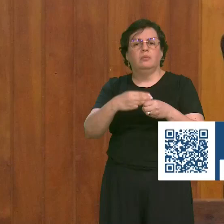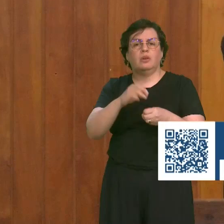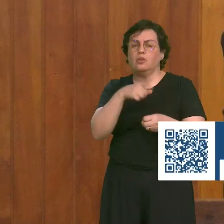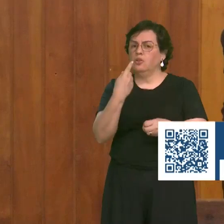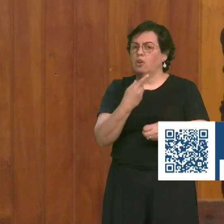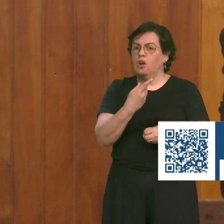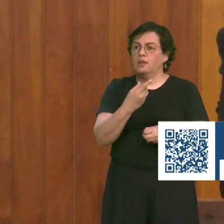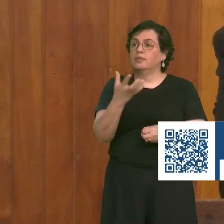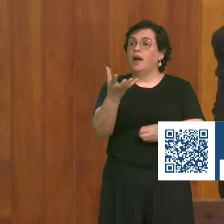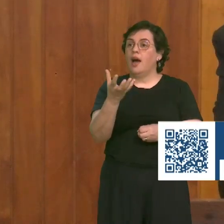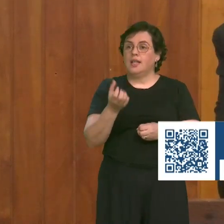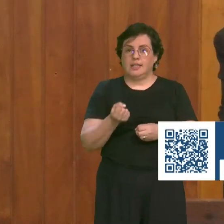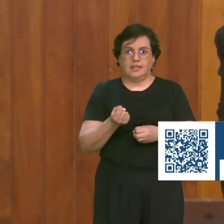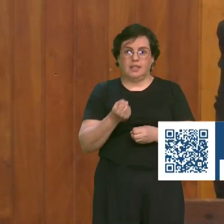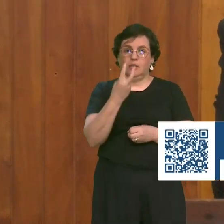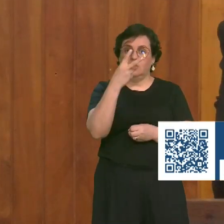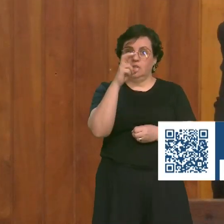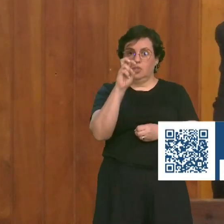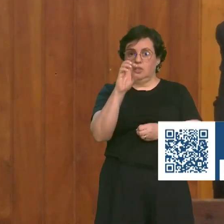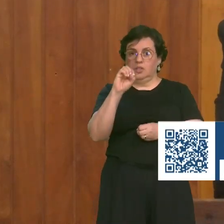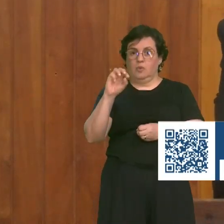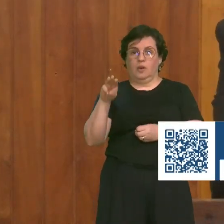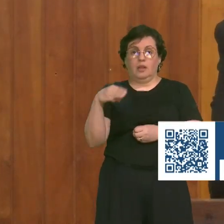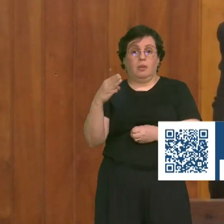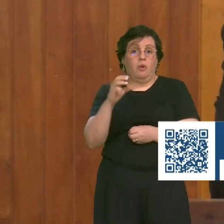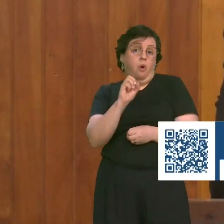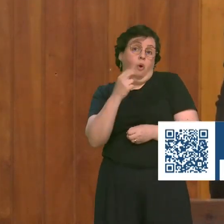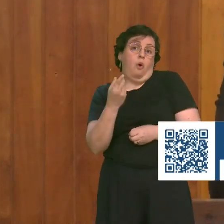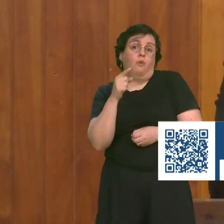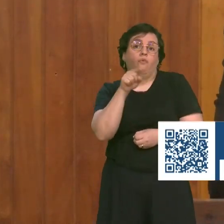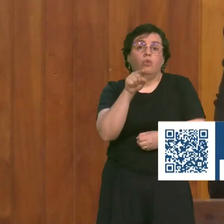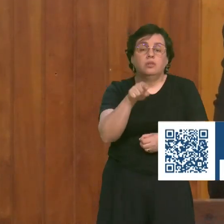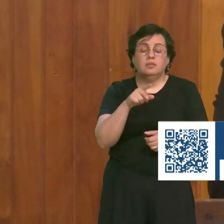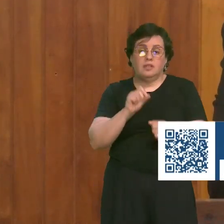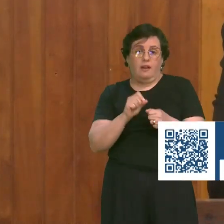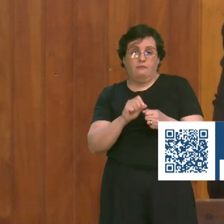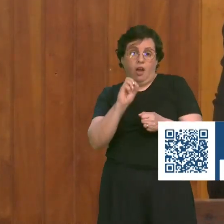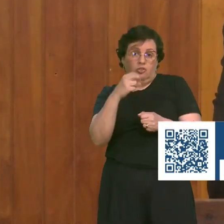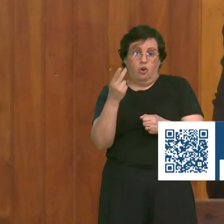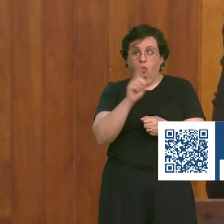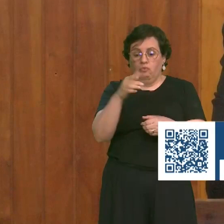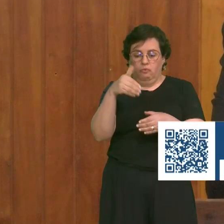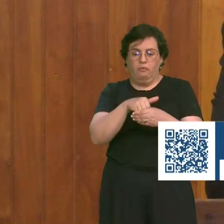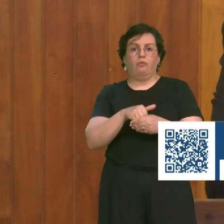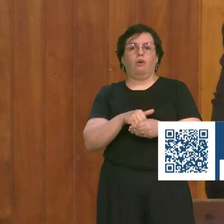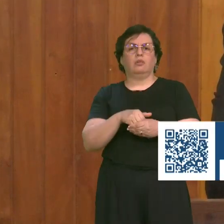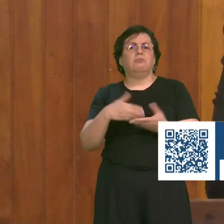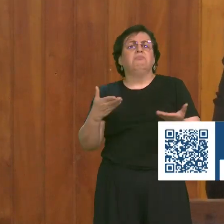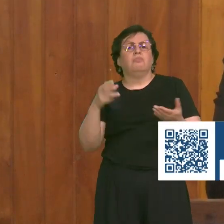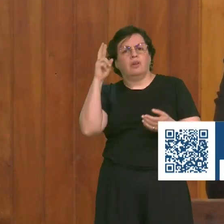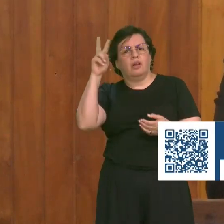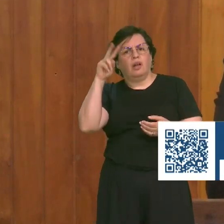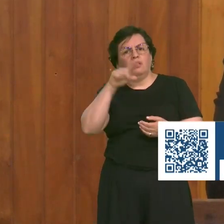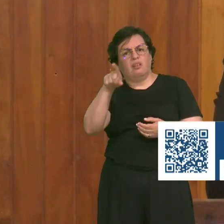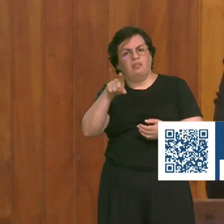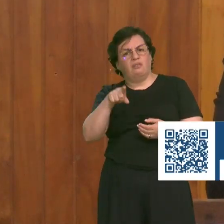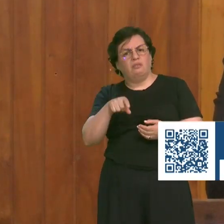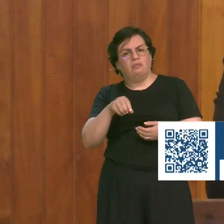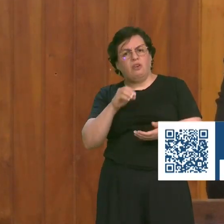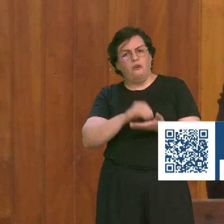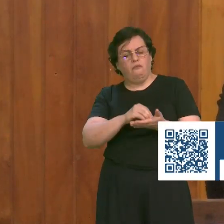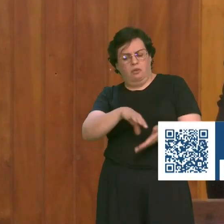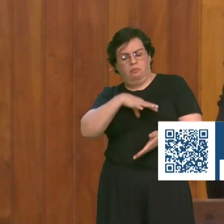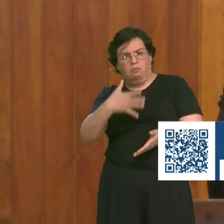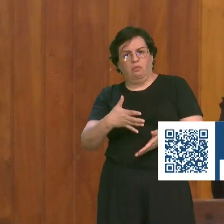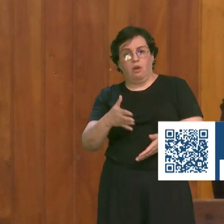Nós aceitamos 250 mil aceitamos isso você faz isso ou não vota Que história é essa que banda de covarde é